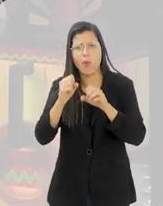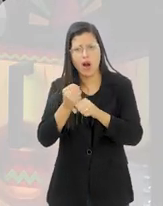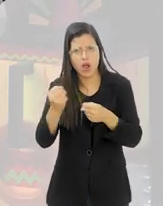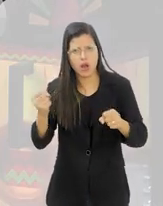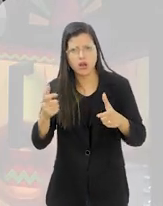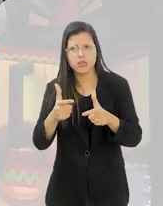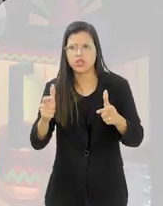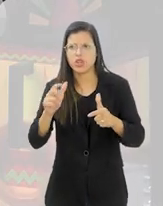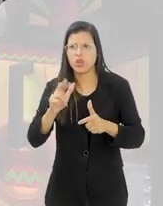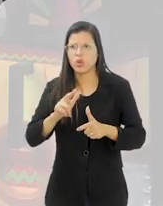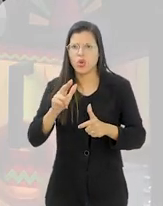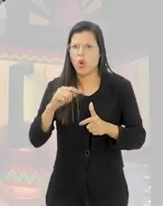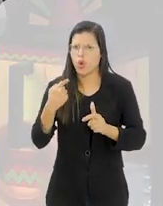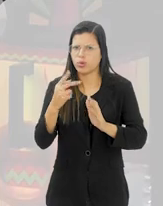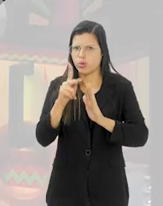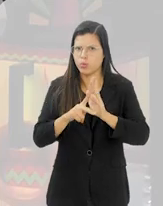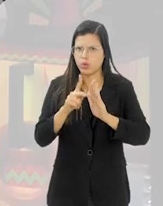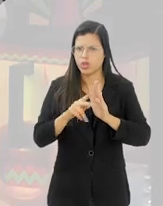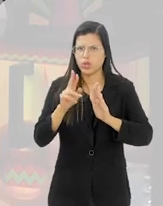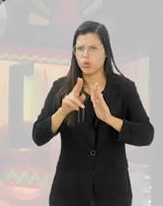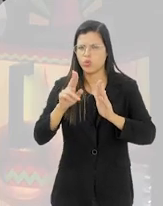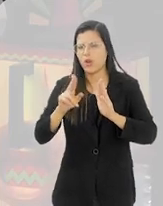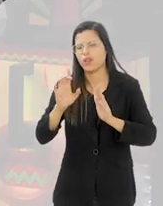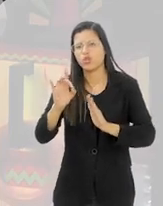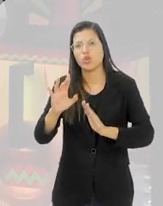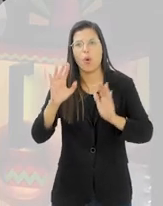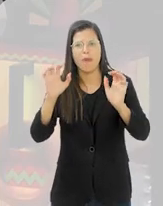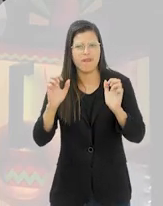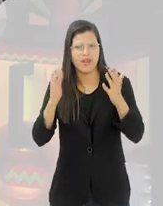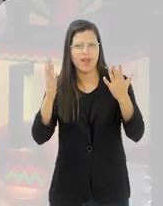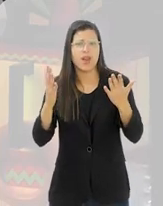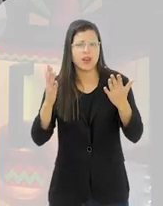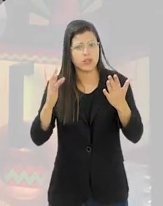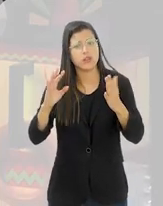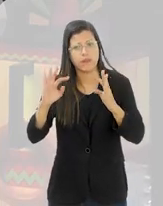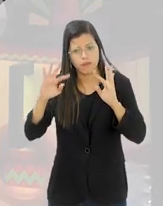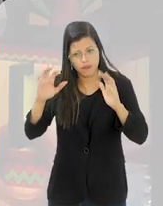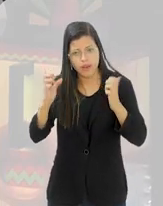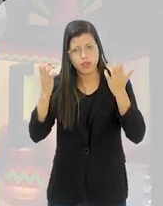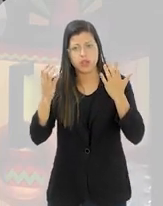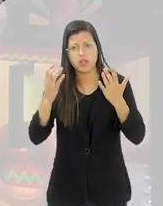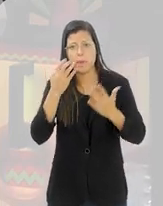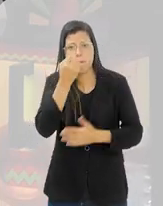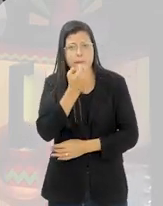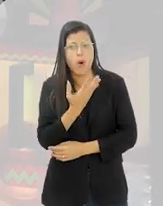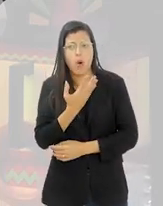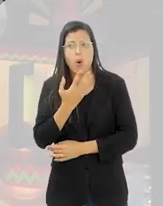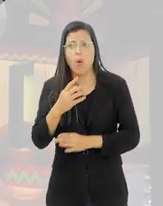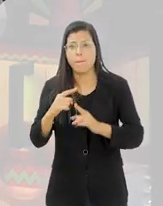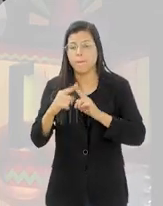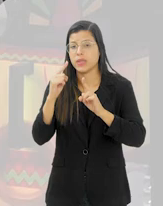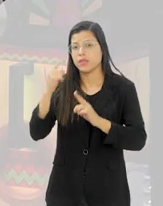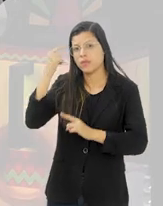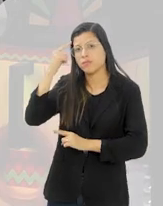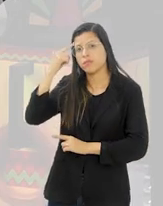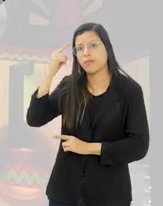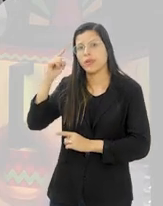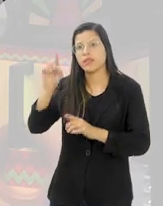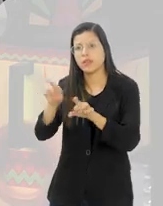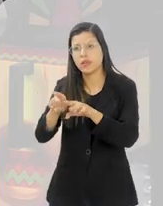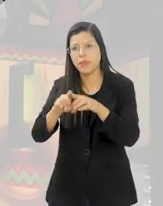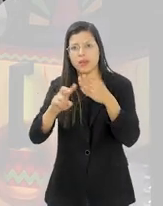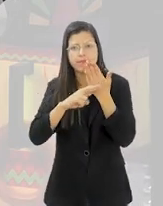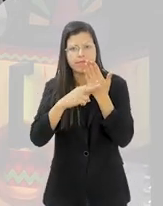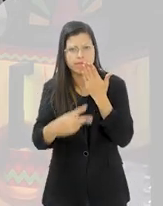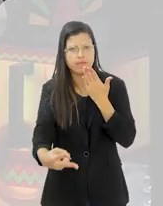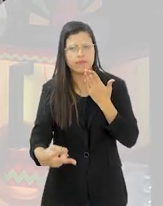uma festinha, não é um... não desmerecendo nada, né? Toda festa é bom, é melhor festejar do que fazer outras coisas piores. Mas a gente sempre pensa